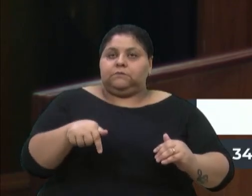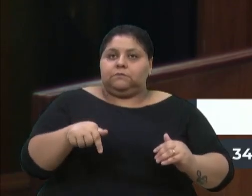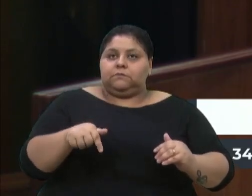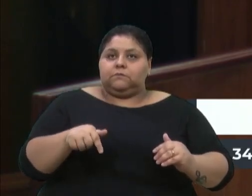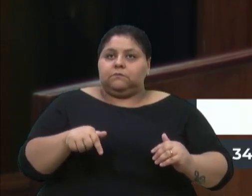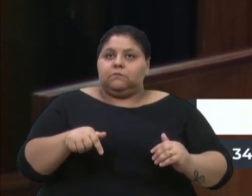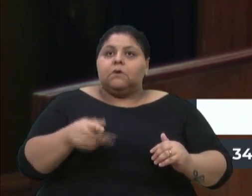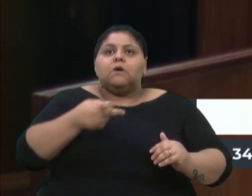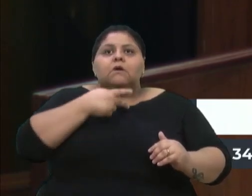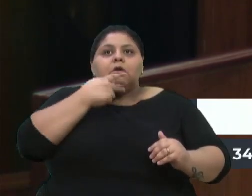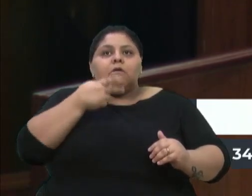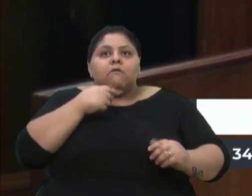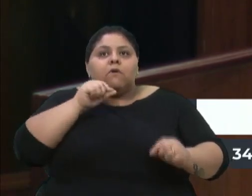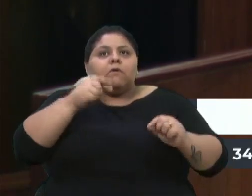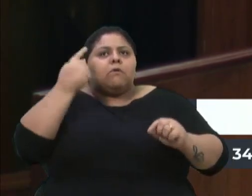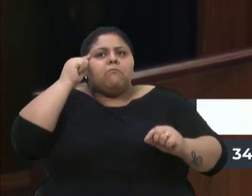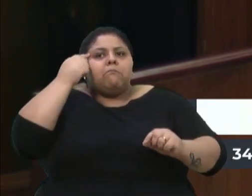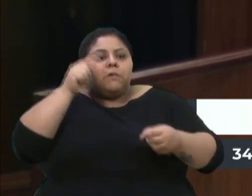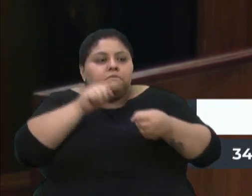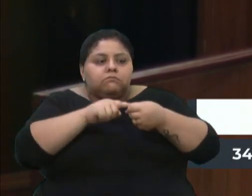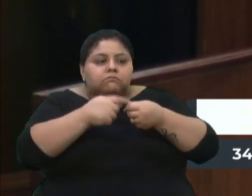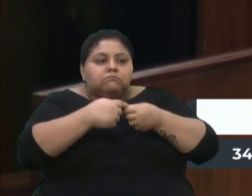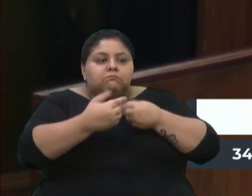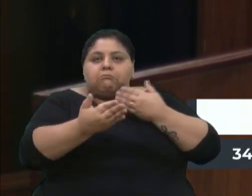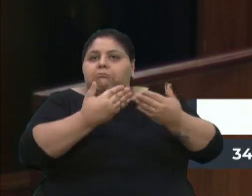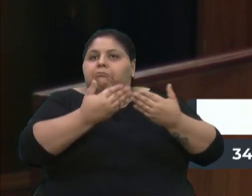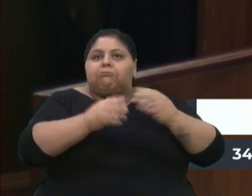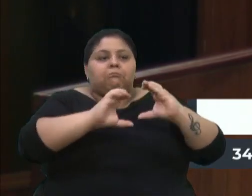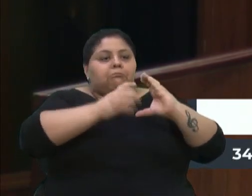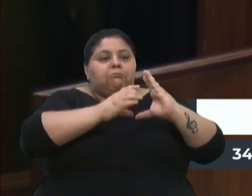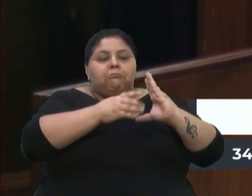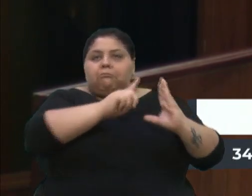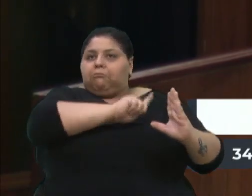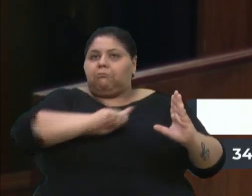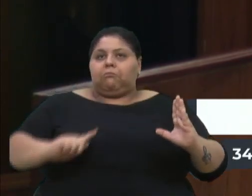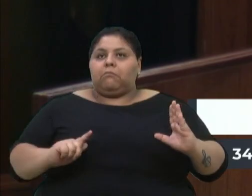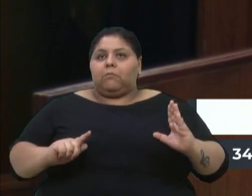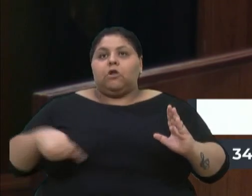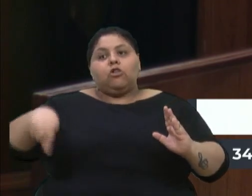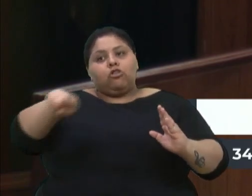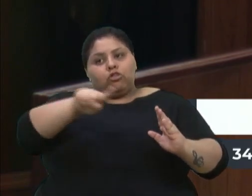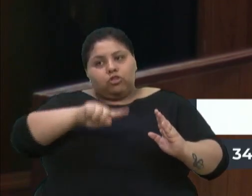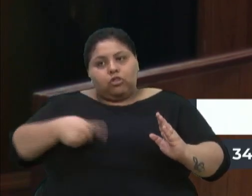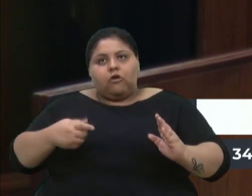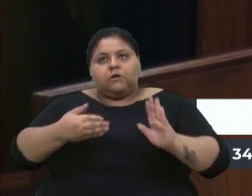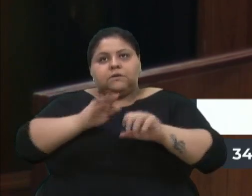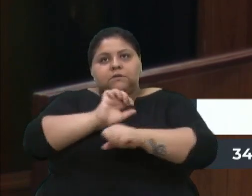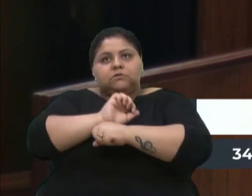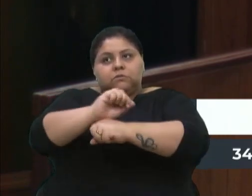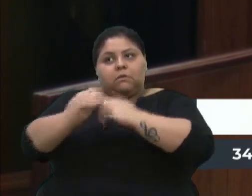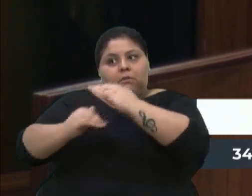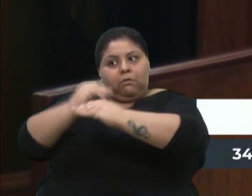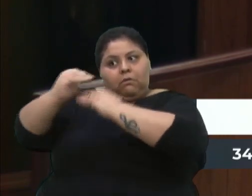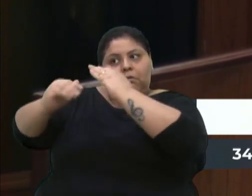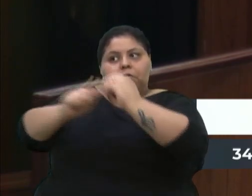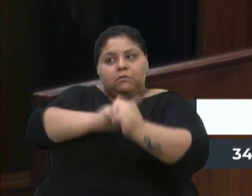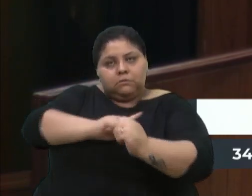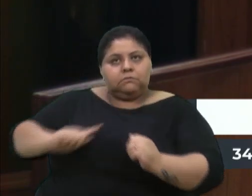eu falo porque eu penso na cidade, independente de partido e governo, e nós estamos ajudando a construir este